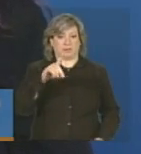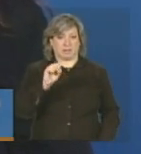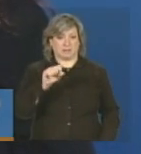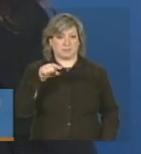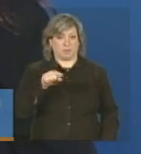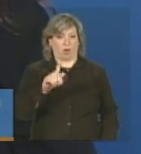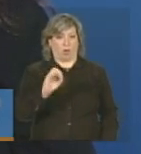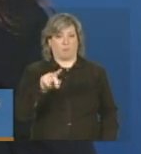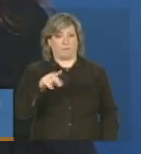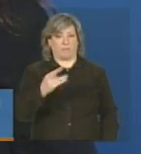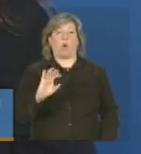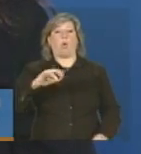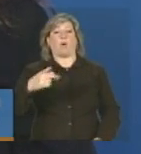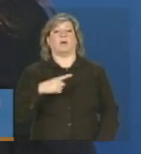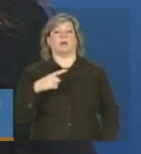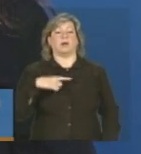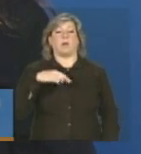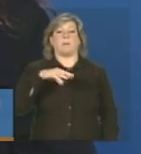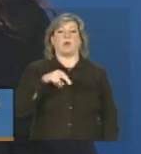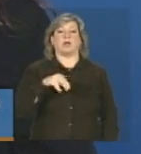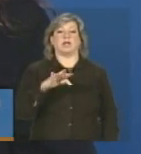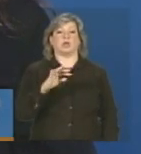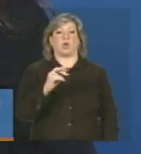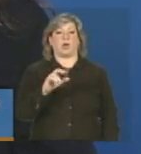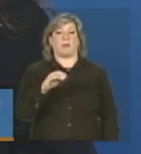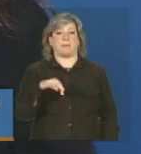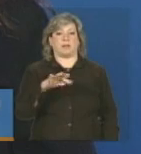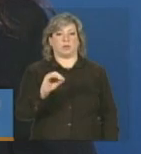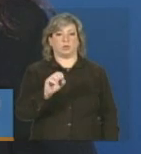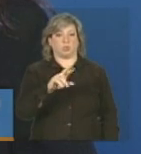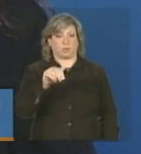rede.suas@mds.gov.br ou o e-mail